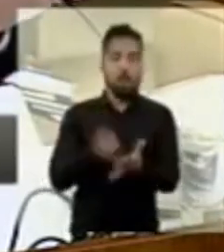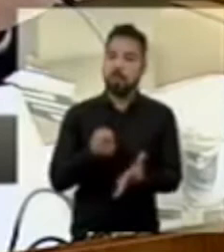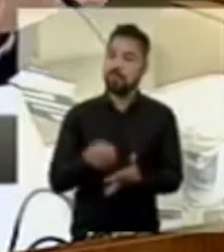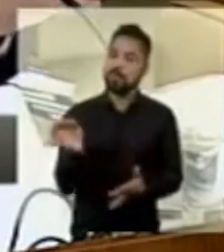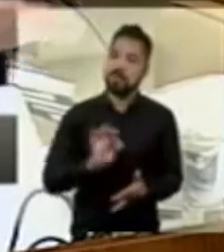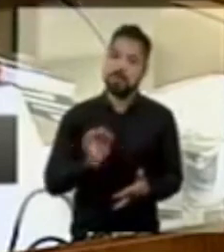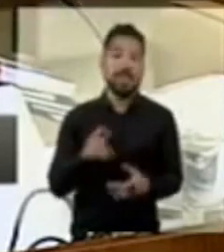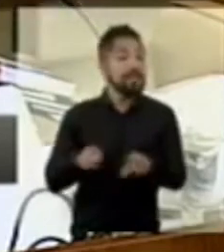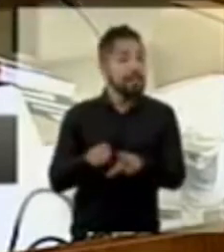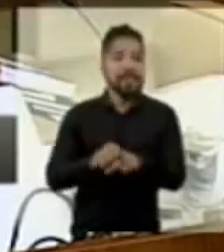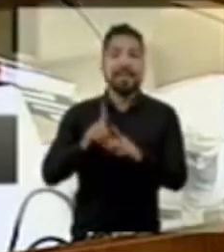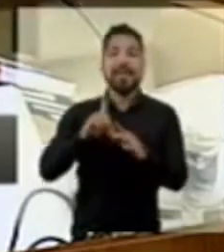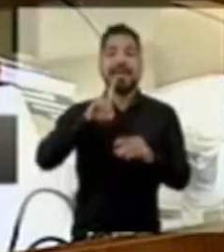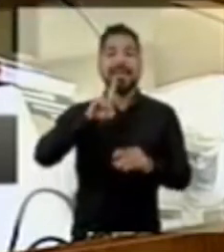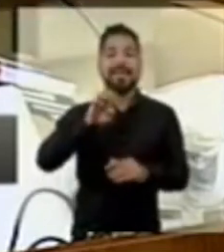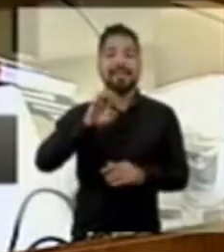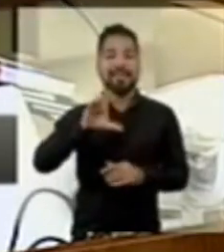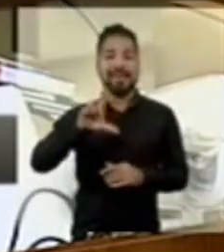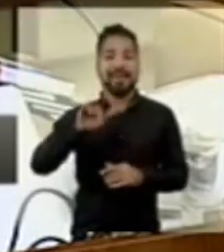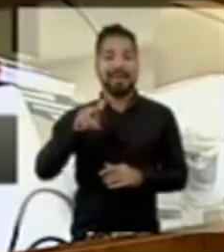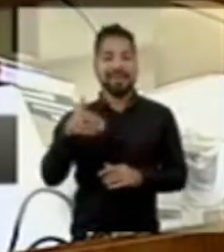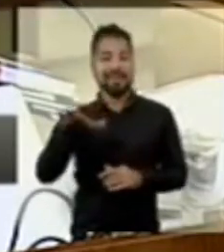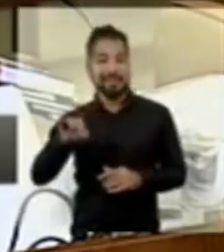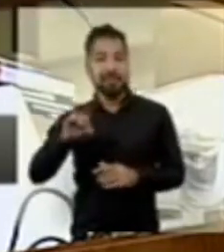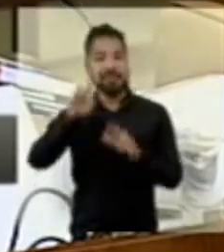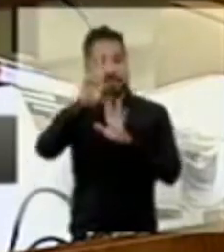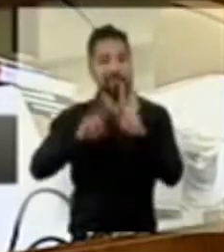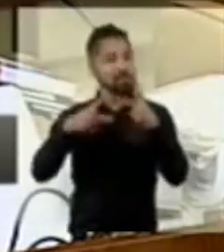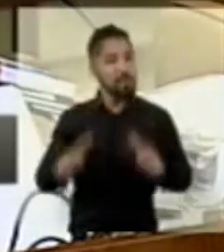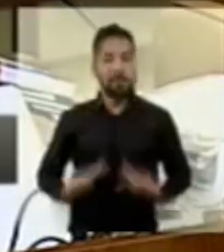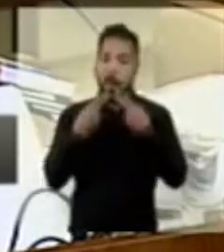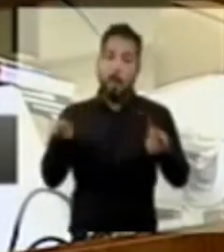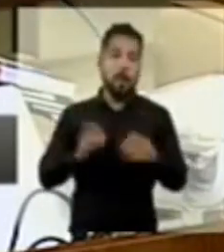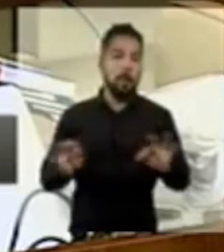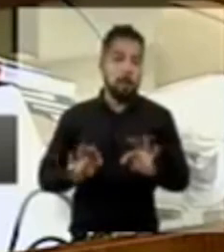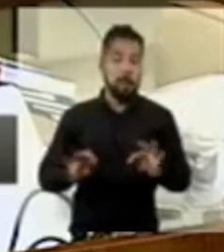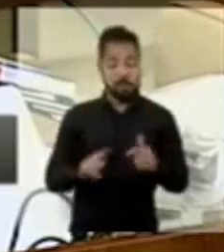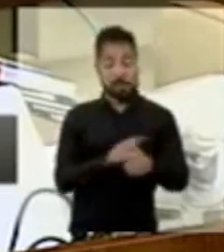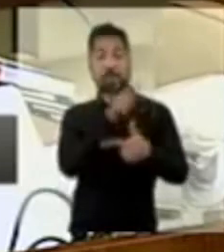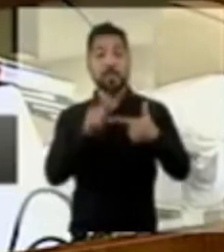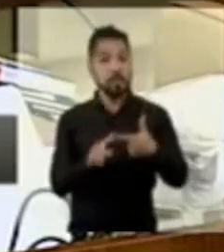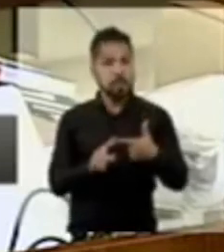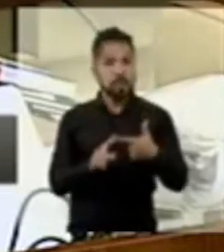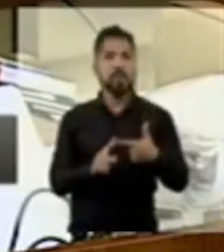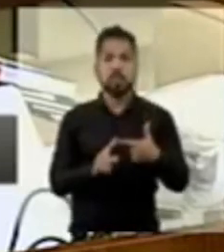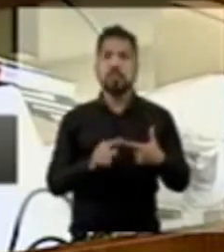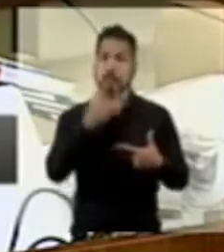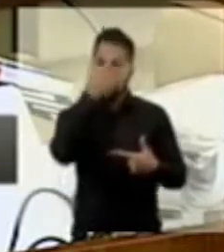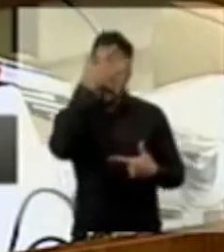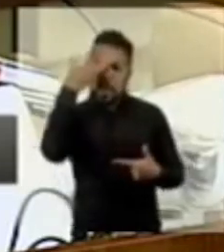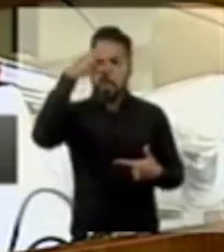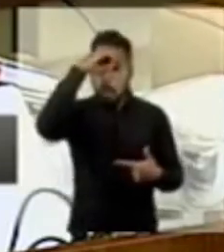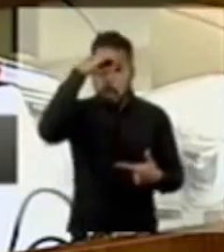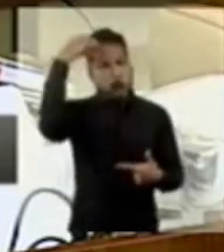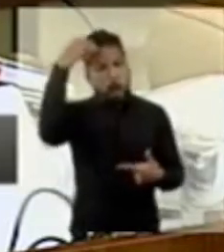declaração de direitos humanos exige segundo lugar ea presunção de inocência sempre foi tratada e é